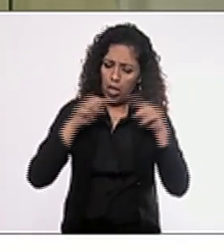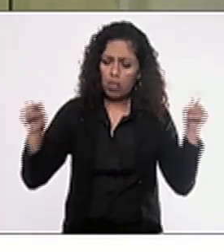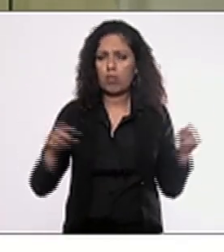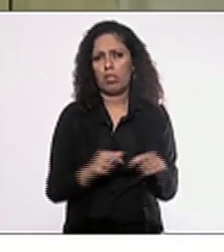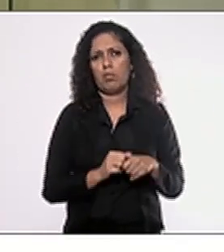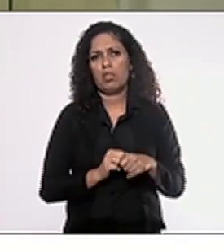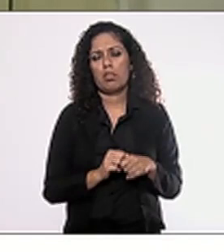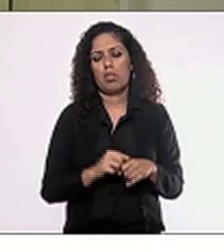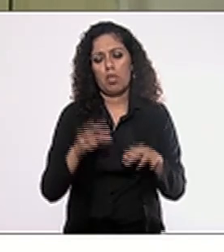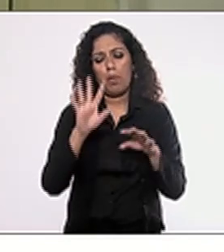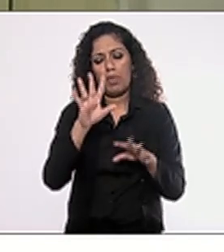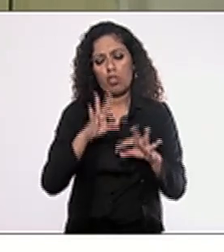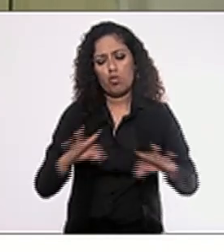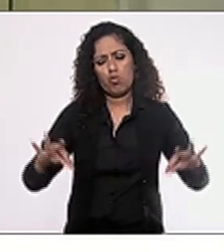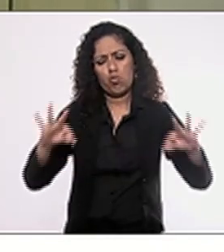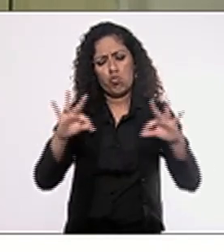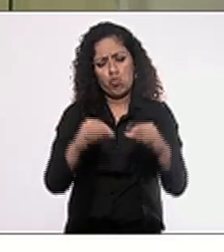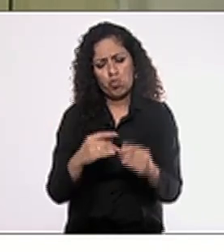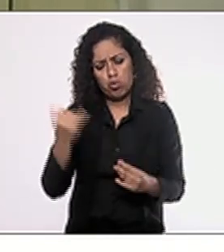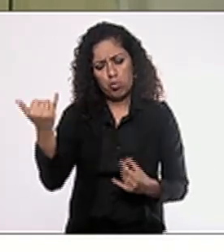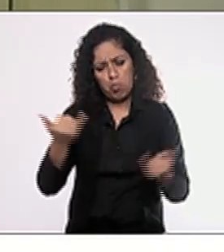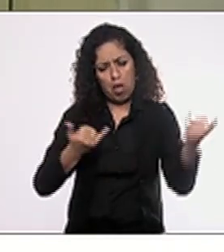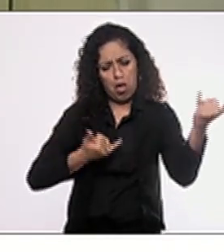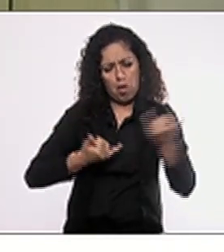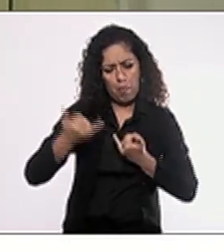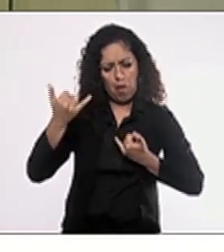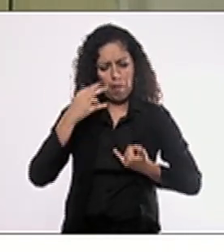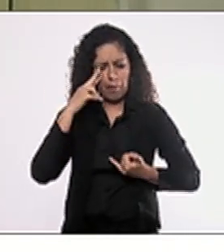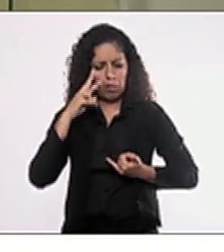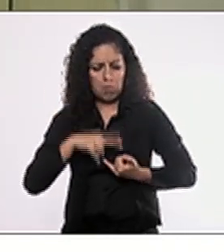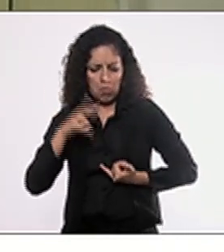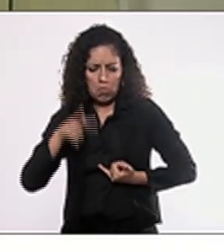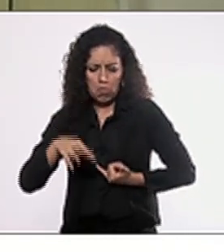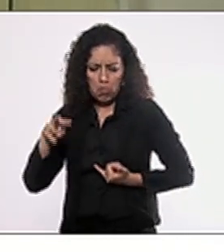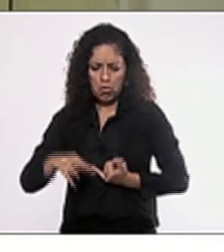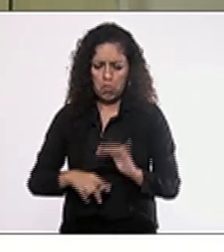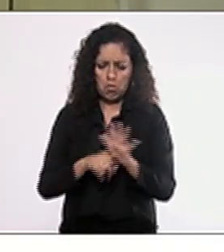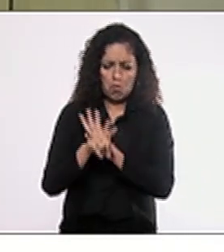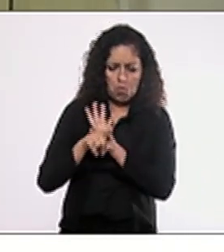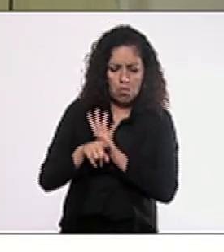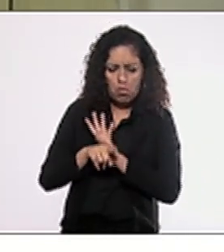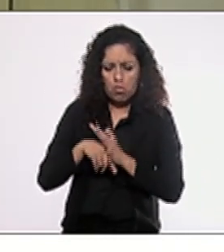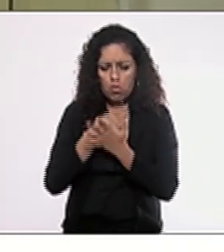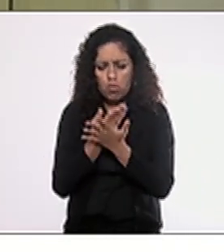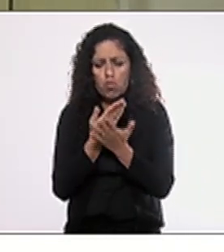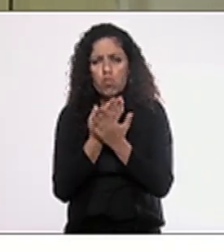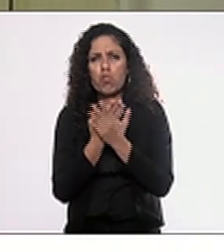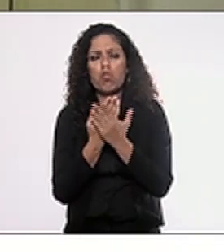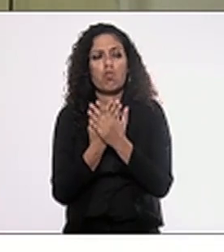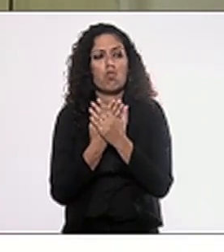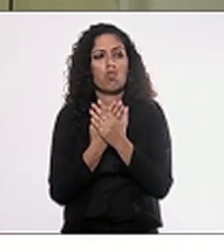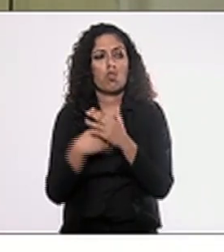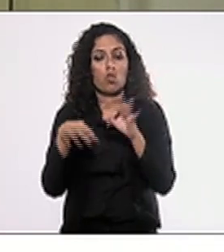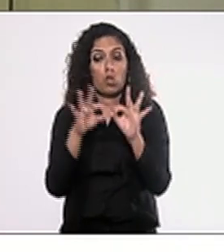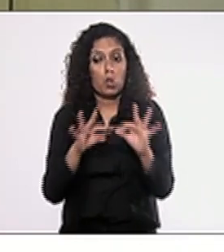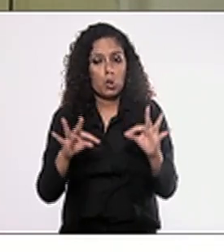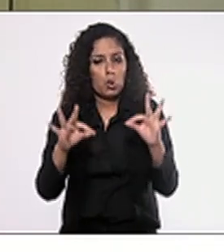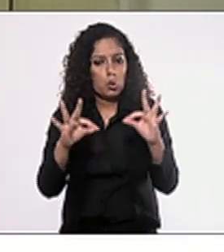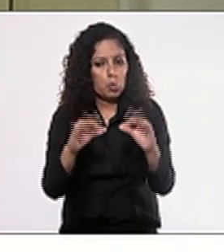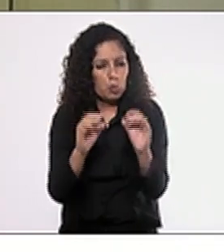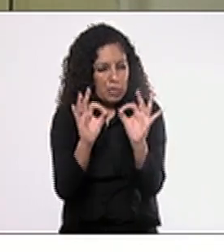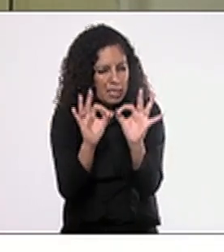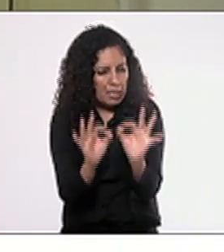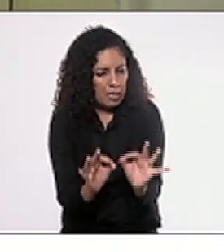E de todas as demandas que a gente tem, eu tentei fazer um levantamento, embora a gente não tenha dados precisos para